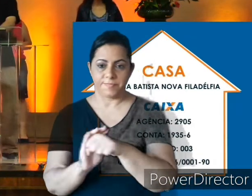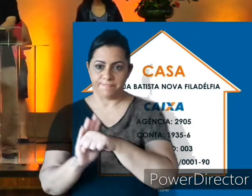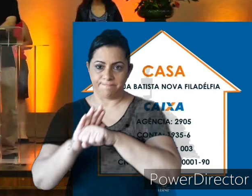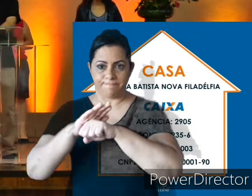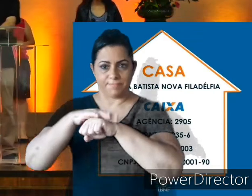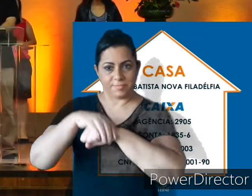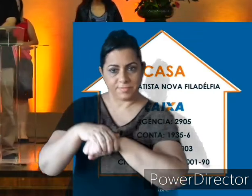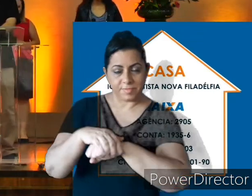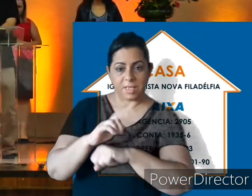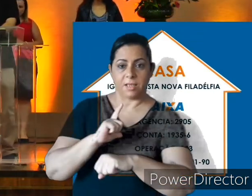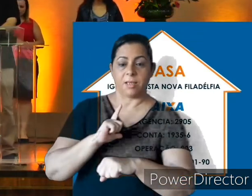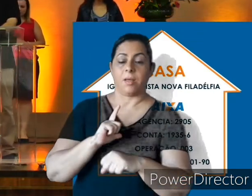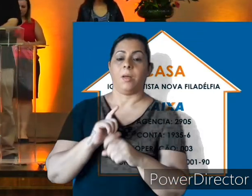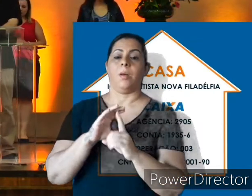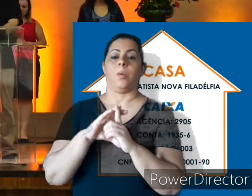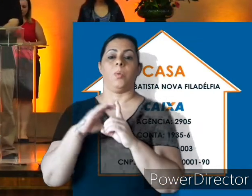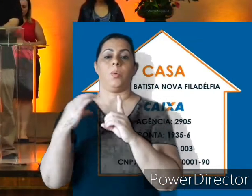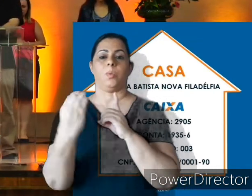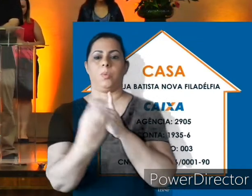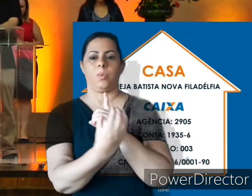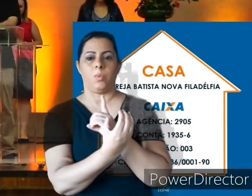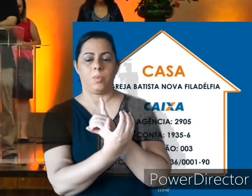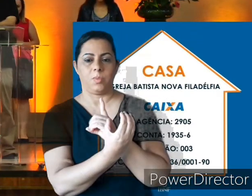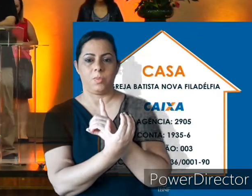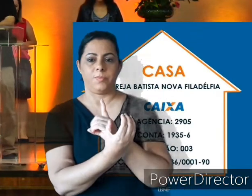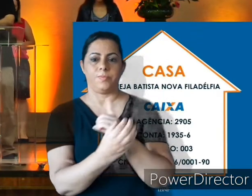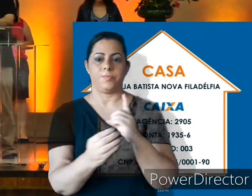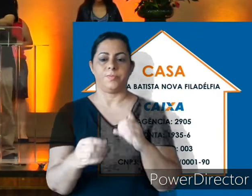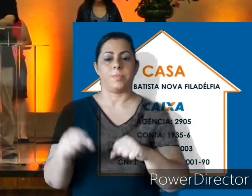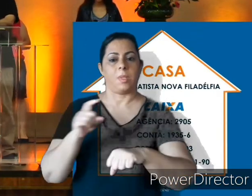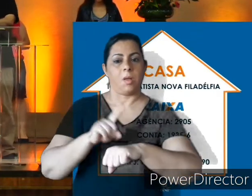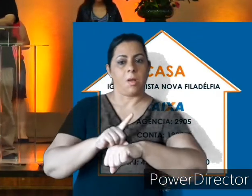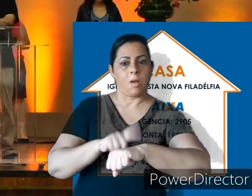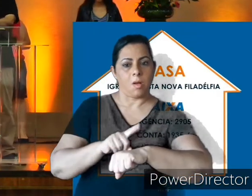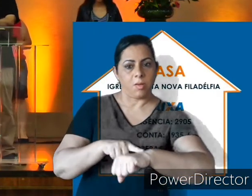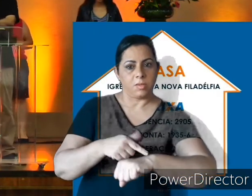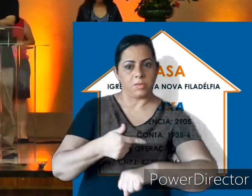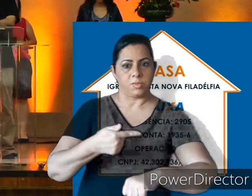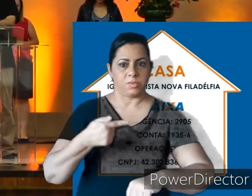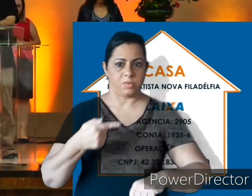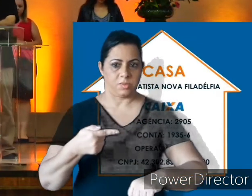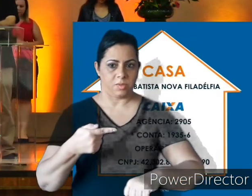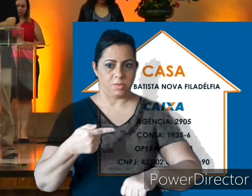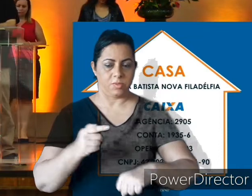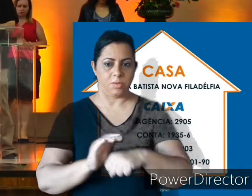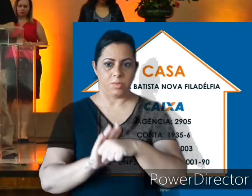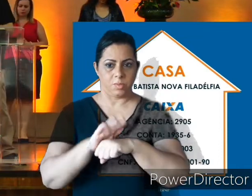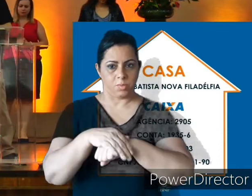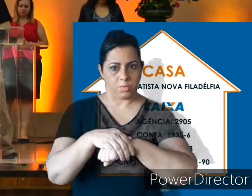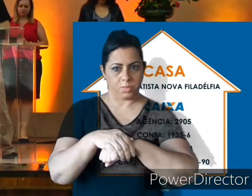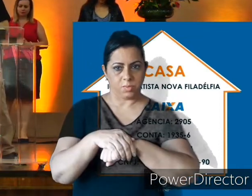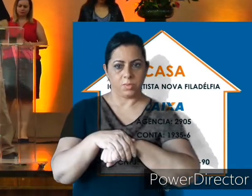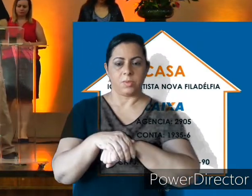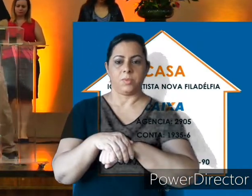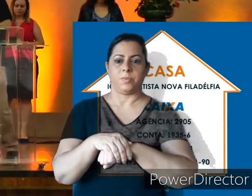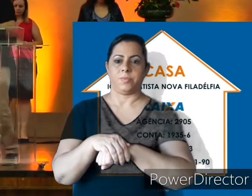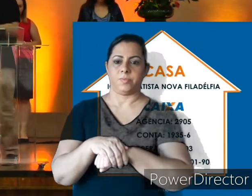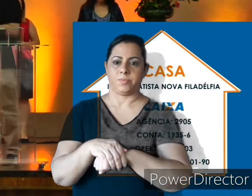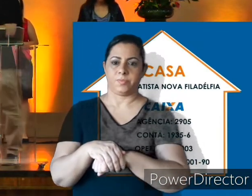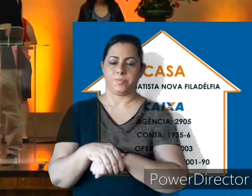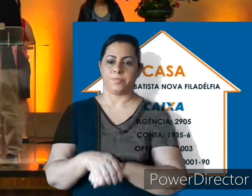horas da noite. Esperamos todos vocês. Divulguem, compartilhem. Amém? Glória a